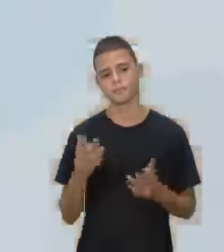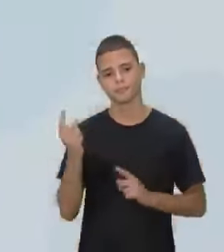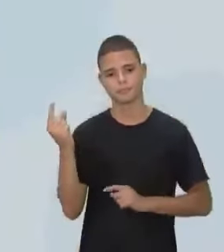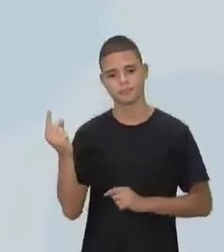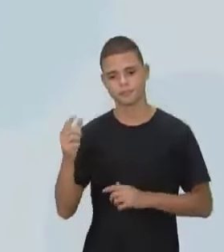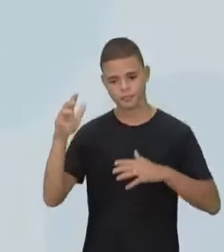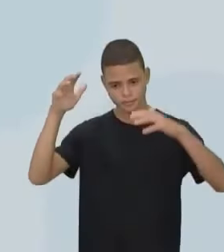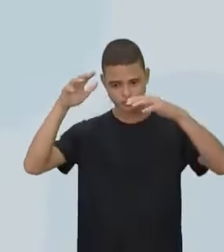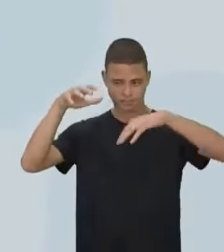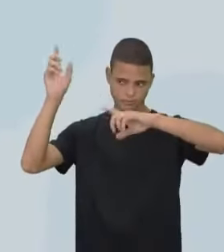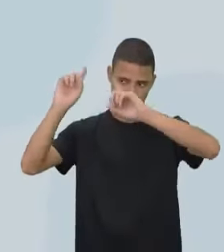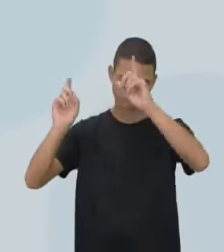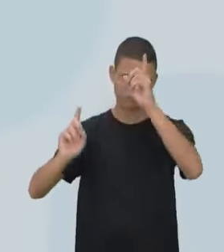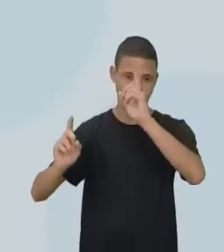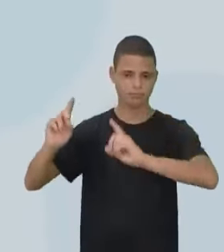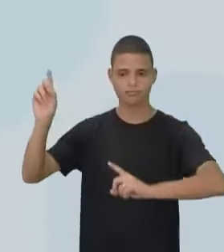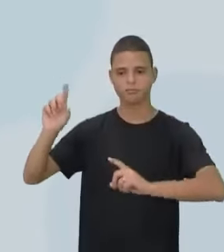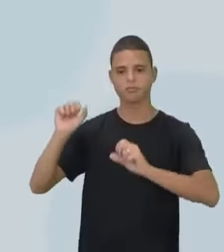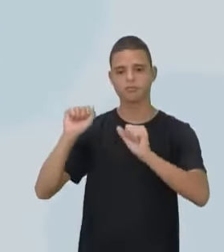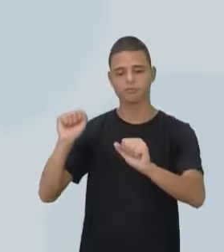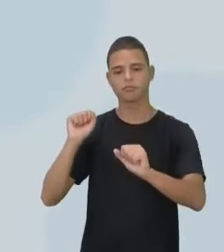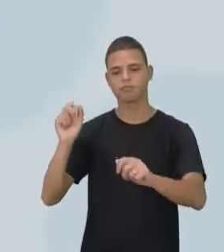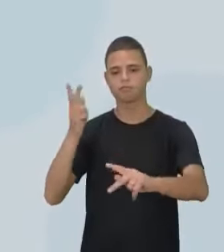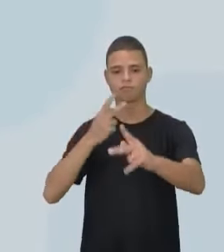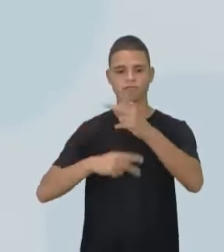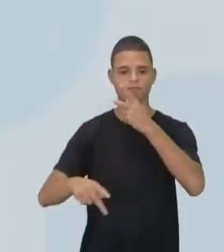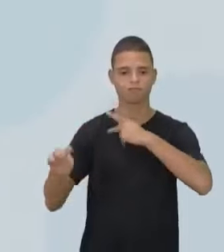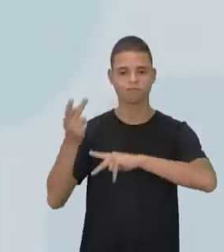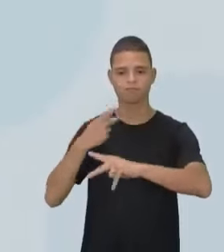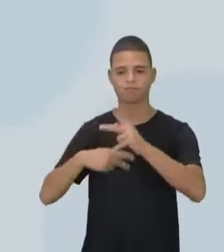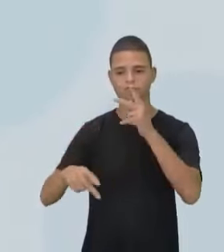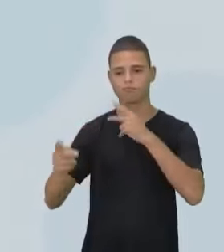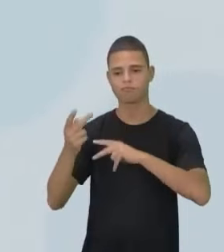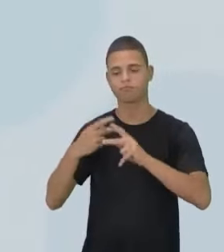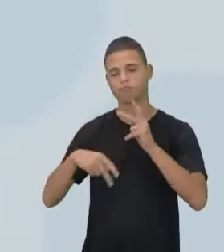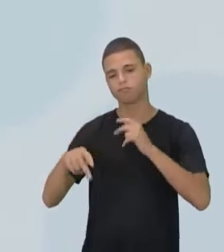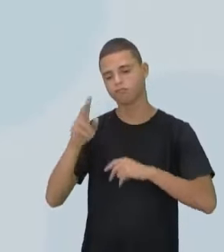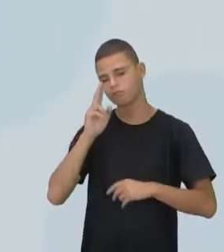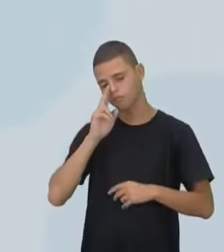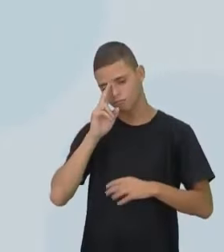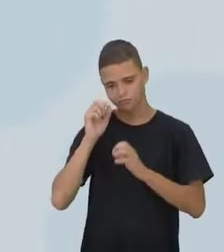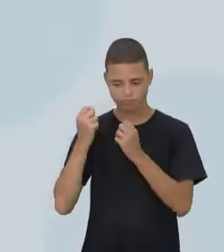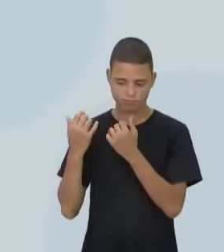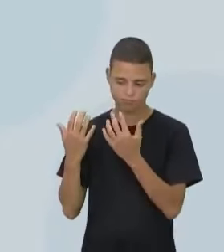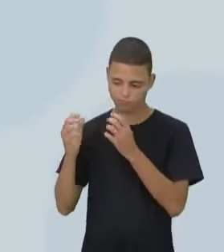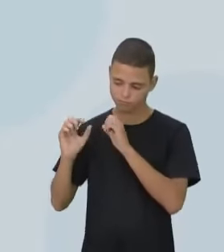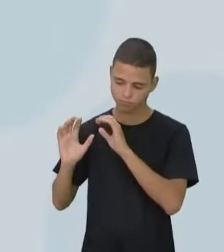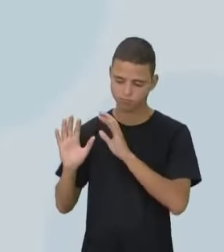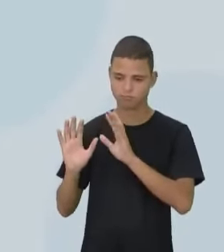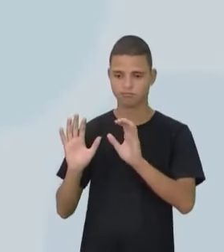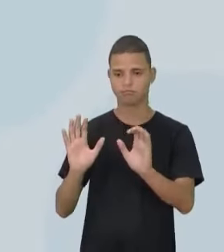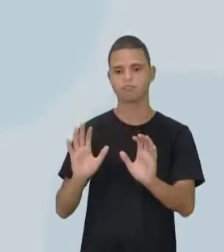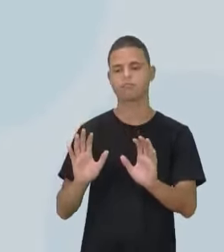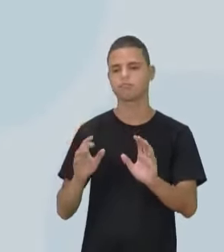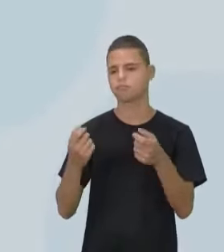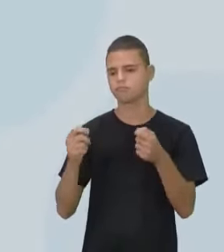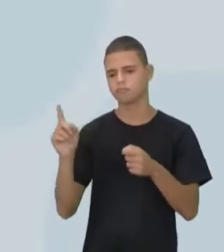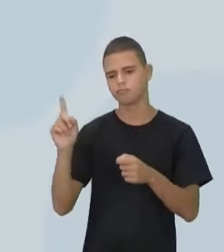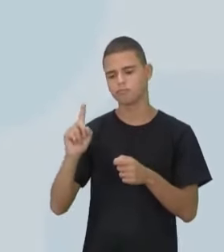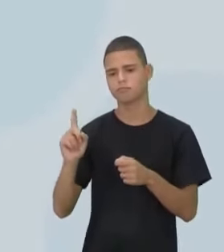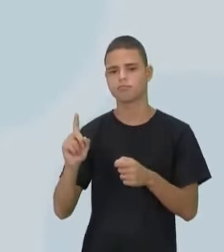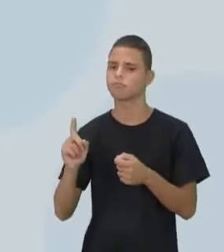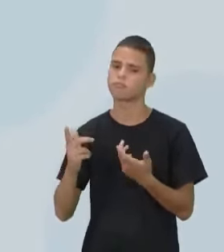a gente também pode citar os vendavais, né, que são os ventos muito fortes e não necessariamente acompanhados